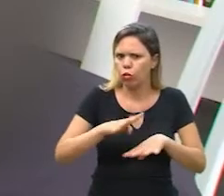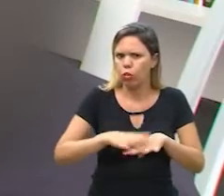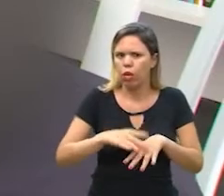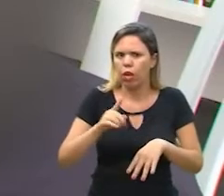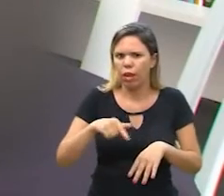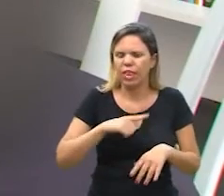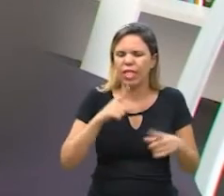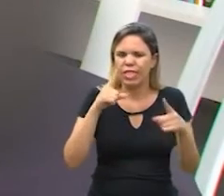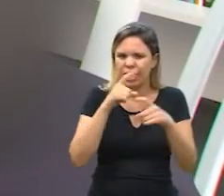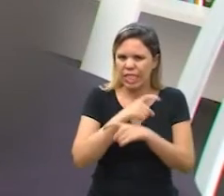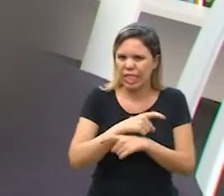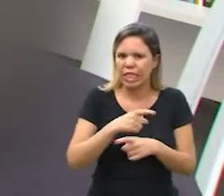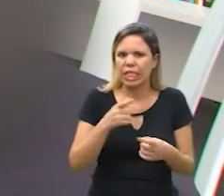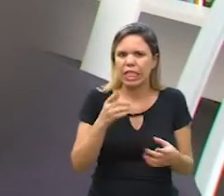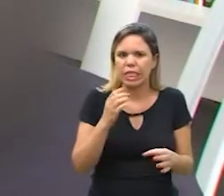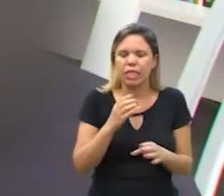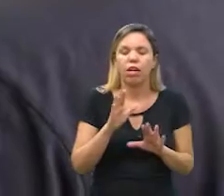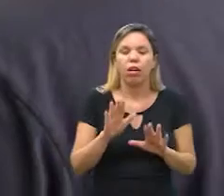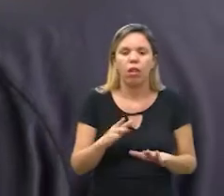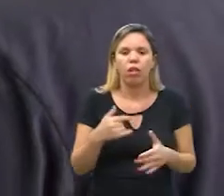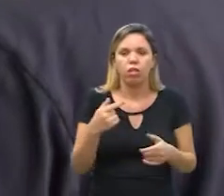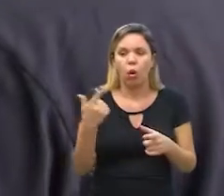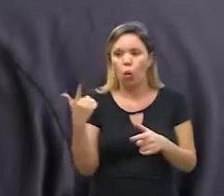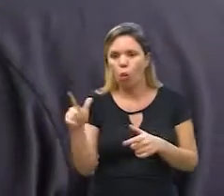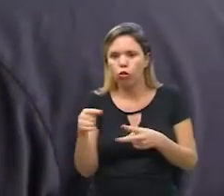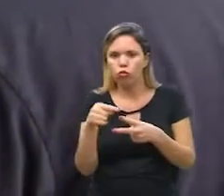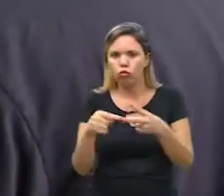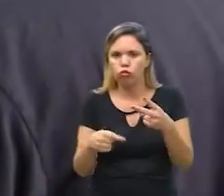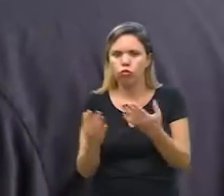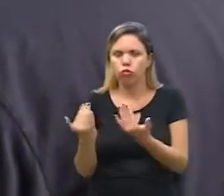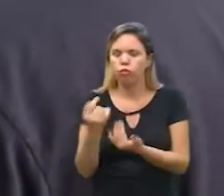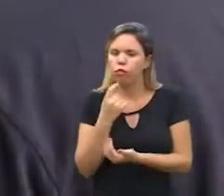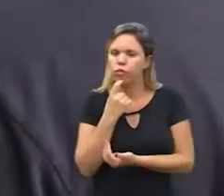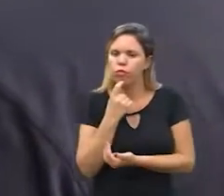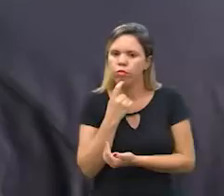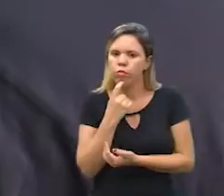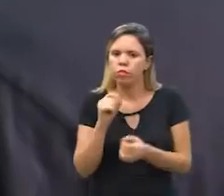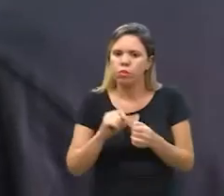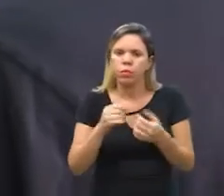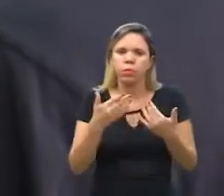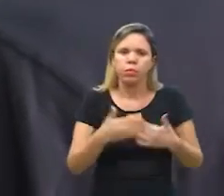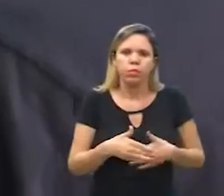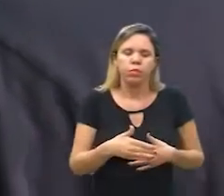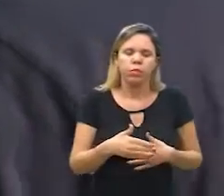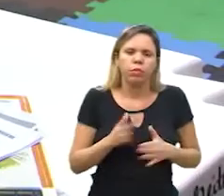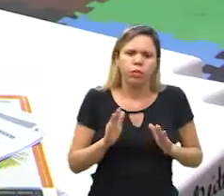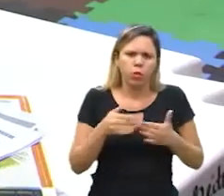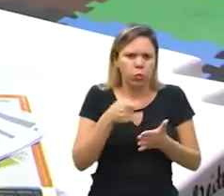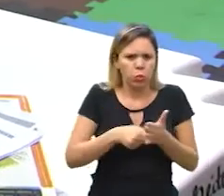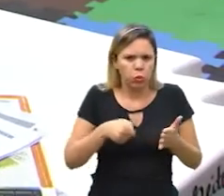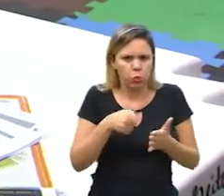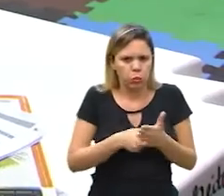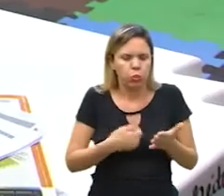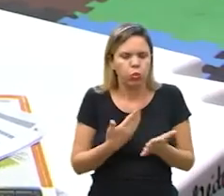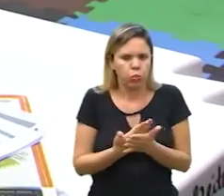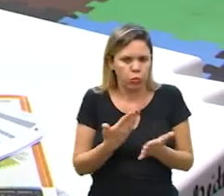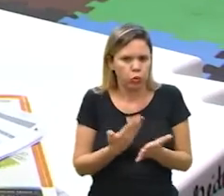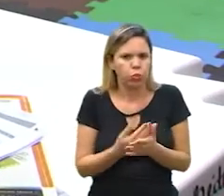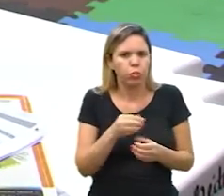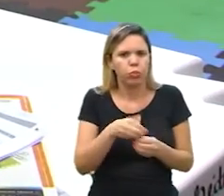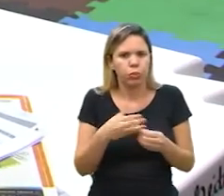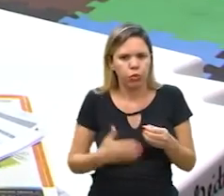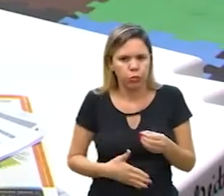bastante matemática, né? Que eu tenho mais dificuldade. Além dele, outros 2 jovens de Campinas vão fazer a prova. Estou me dedicando bastante